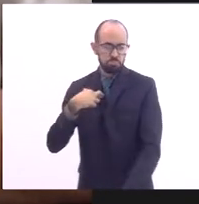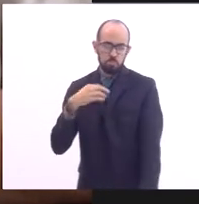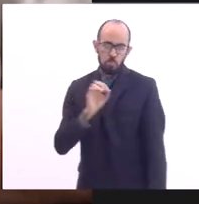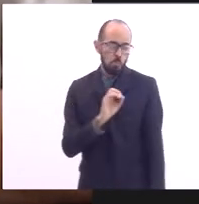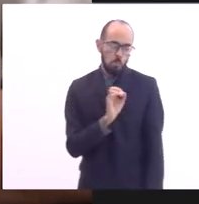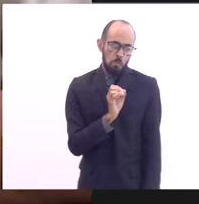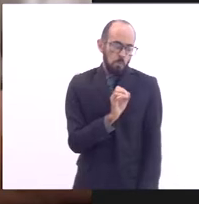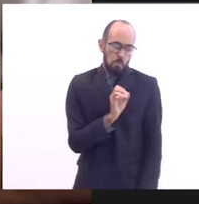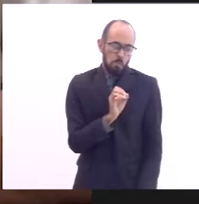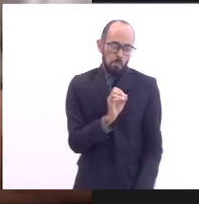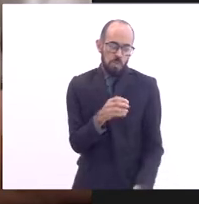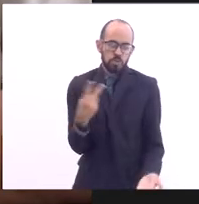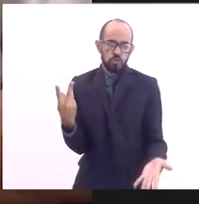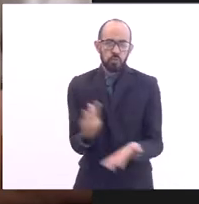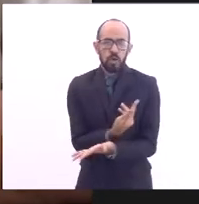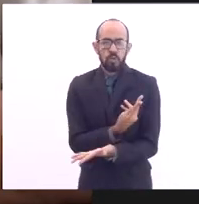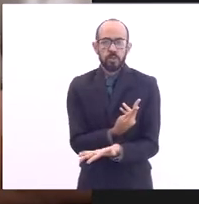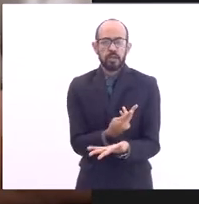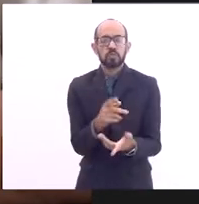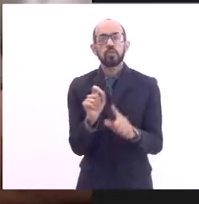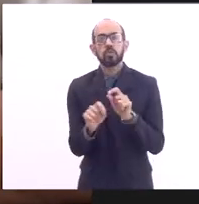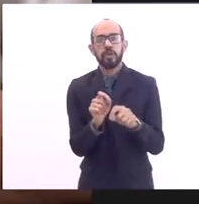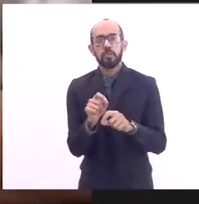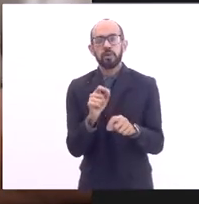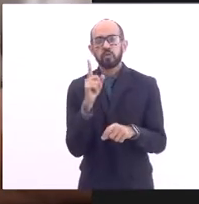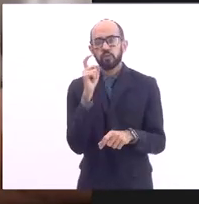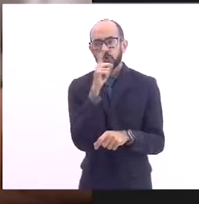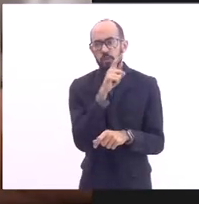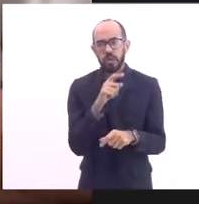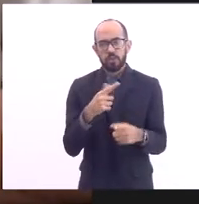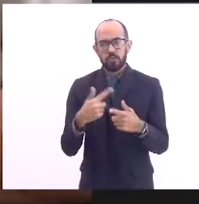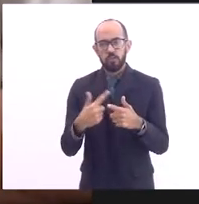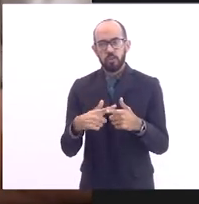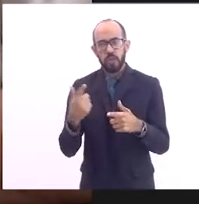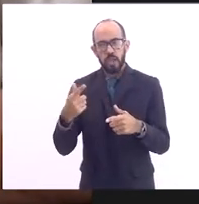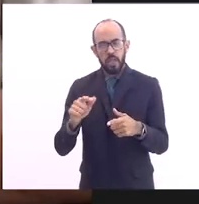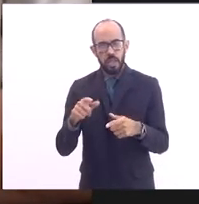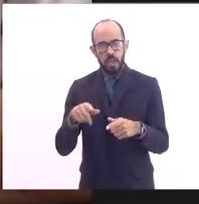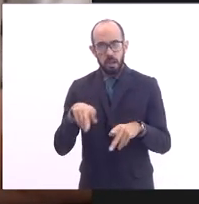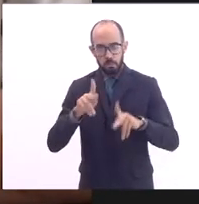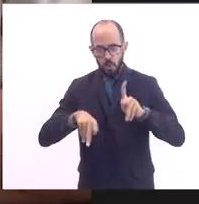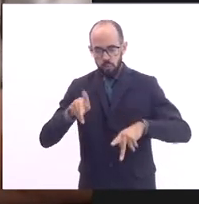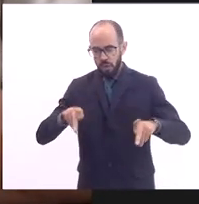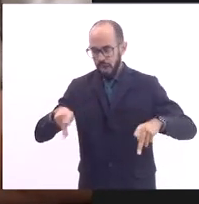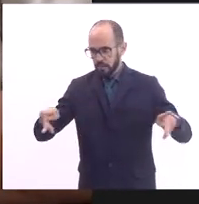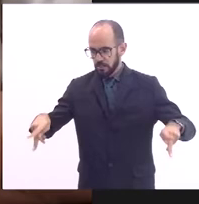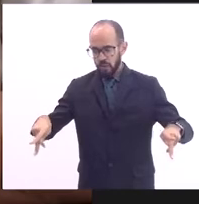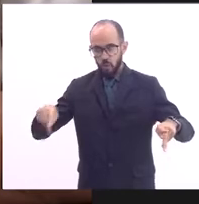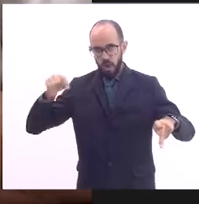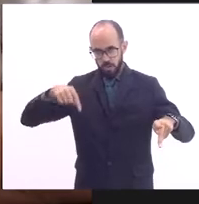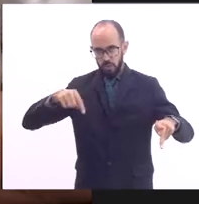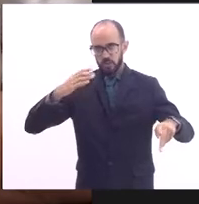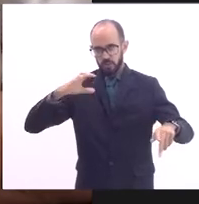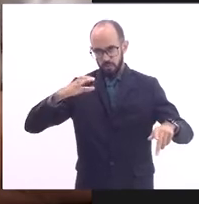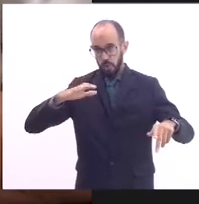Isso dificulta muito, porque o município, e isso não deve ser só em Niterói, isso